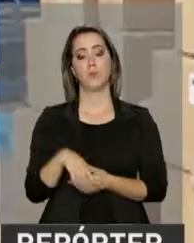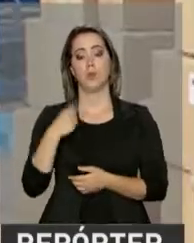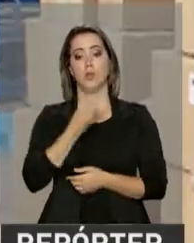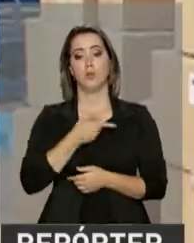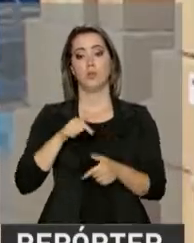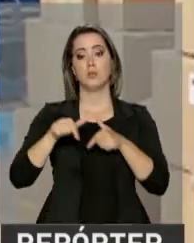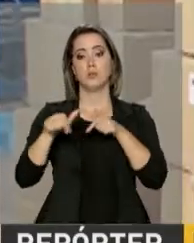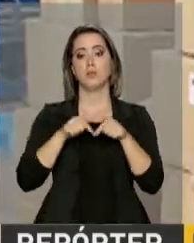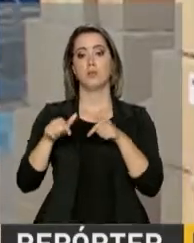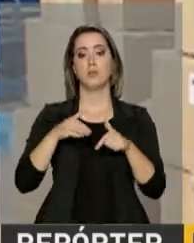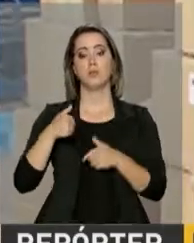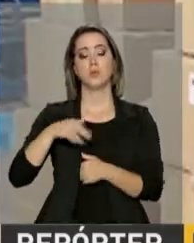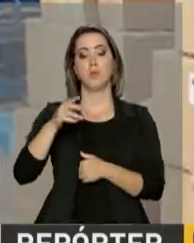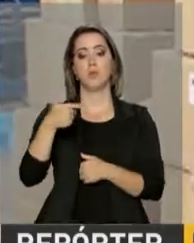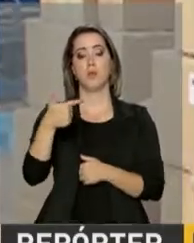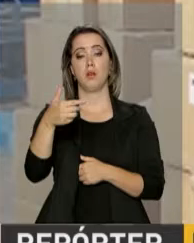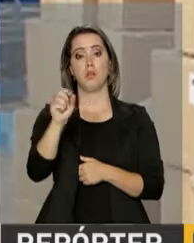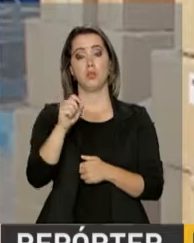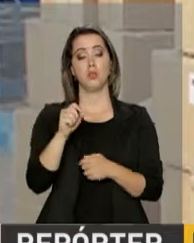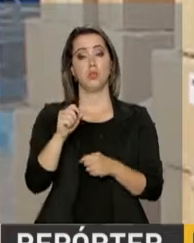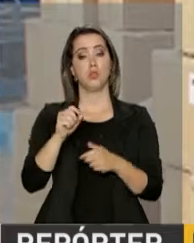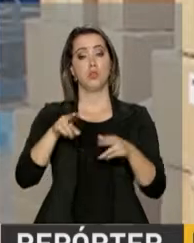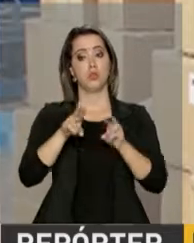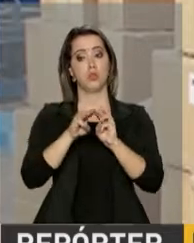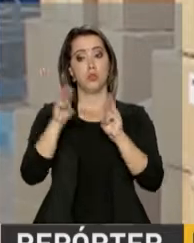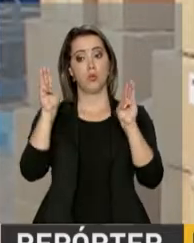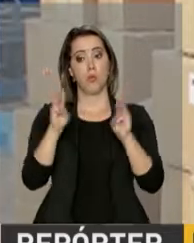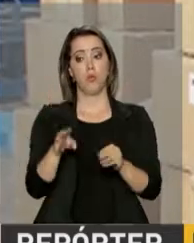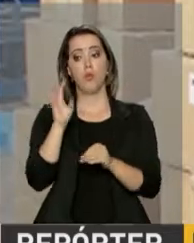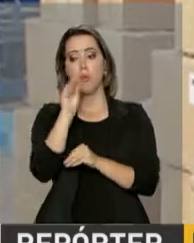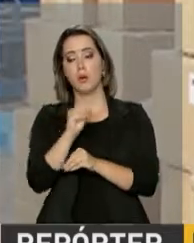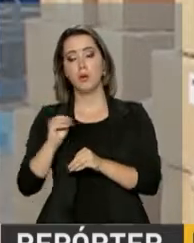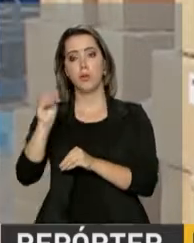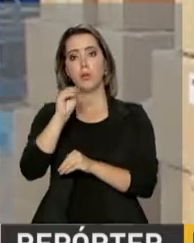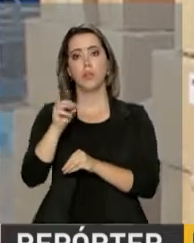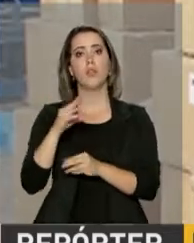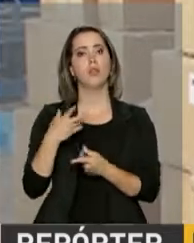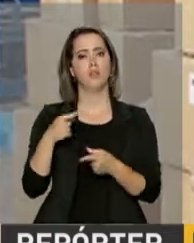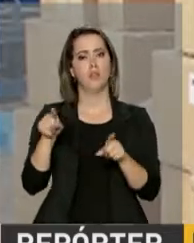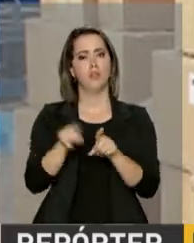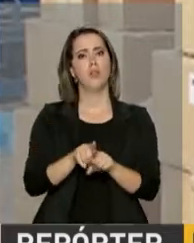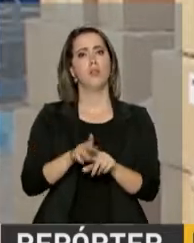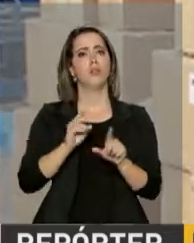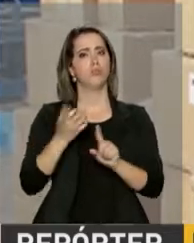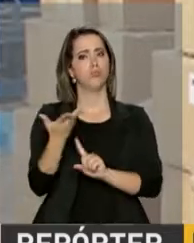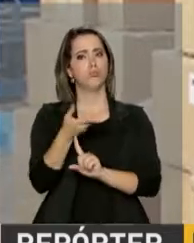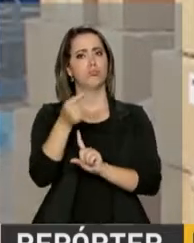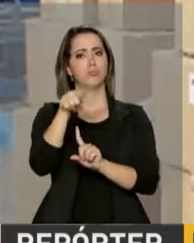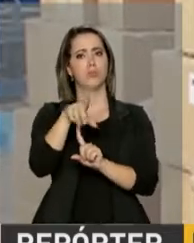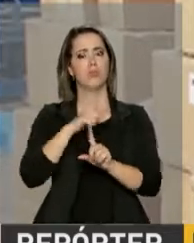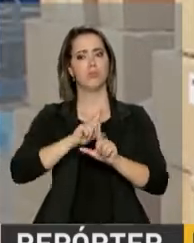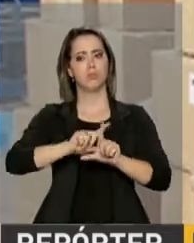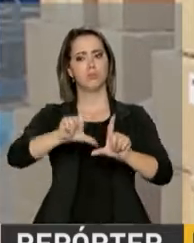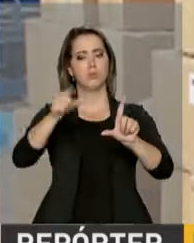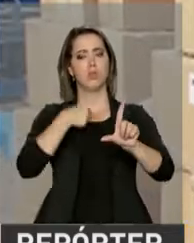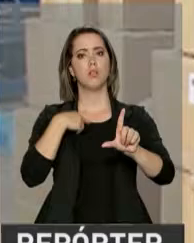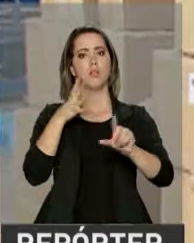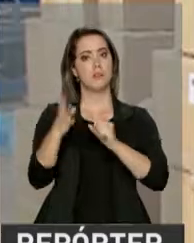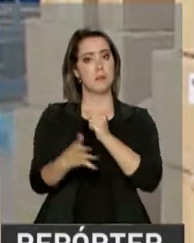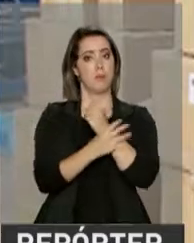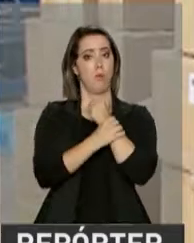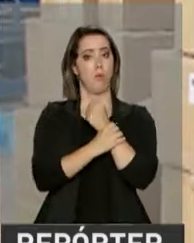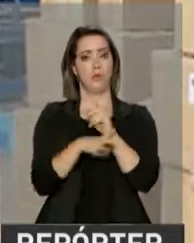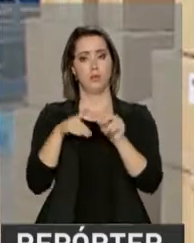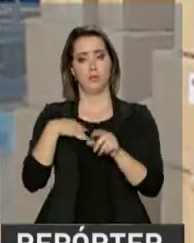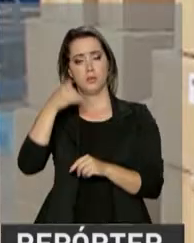de 20 anos seus infecções ea preservação do estado pelo menos e conseguimos ajudar para que tenha trabalho seguro e que consigamos